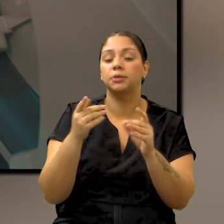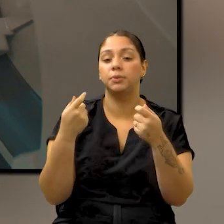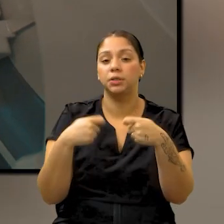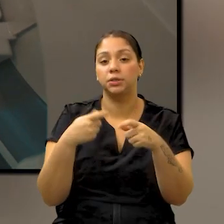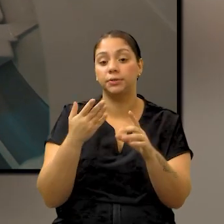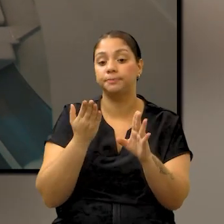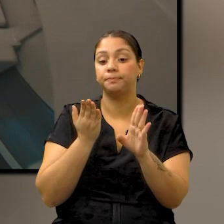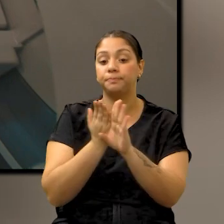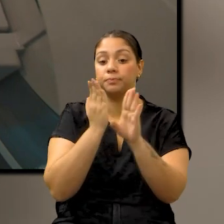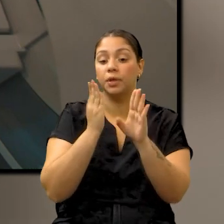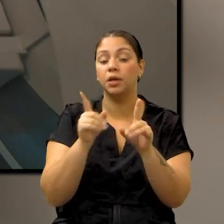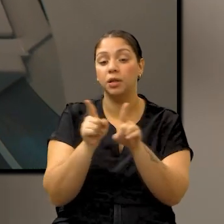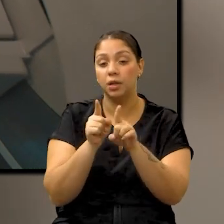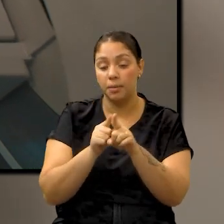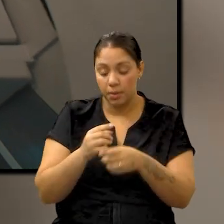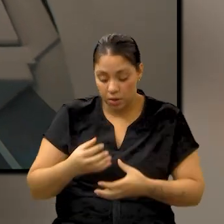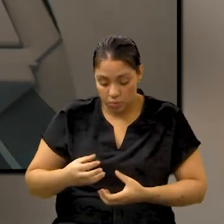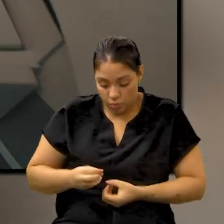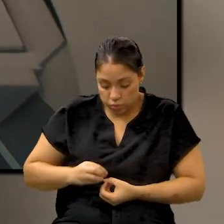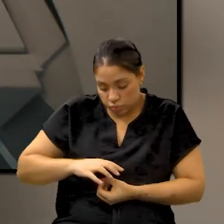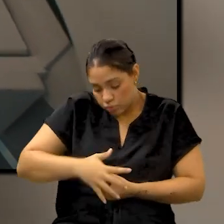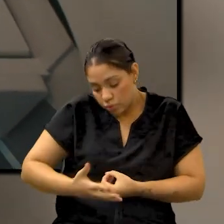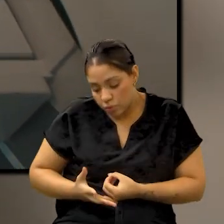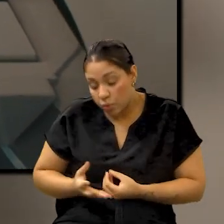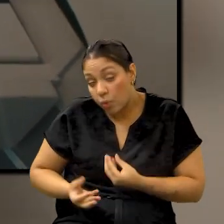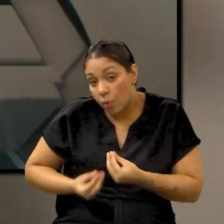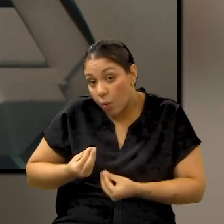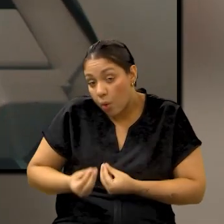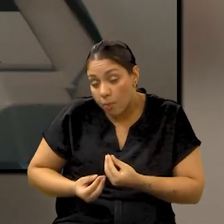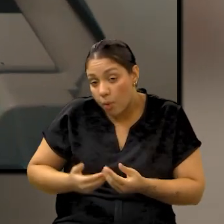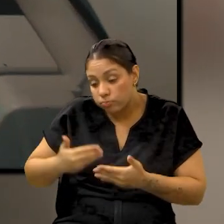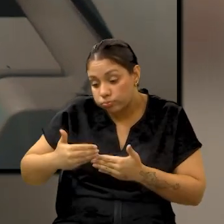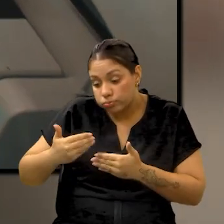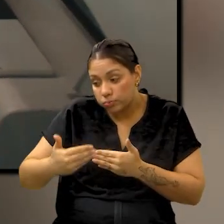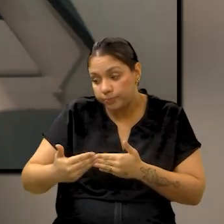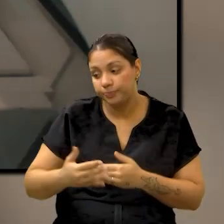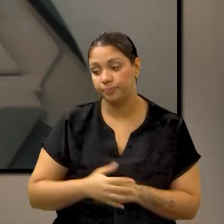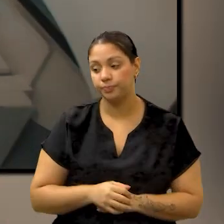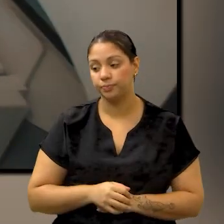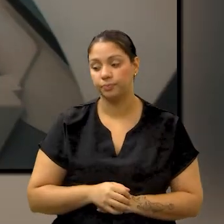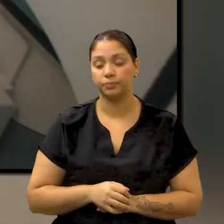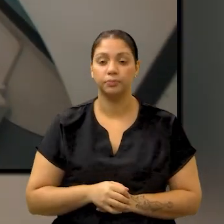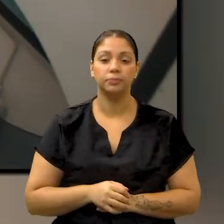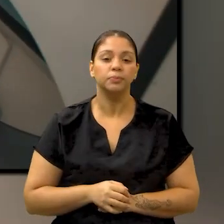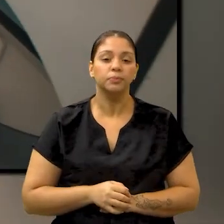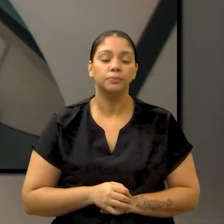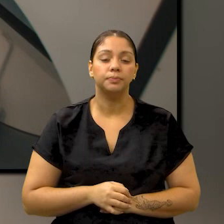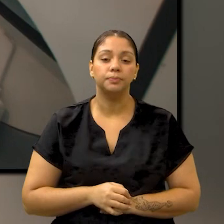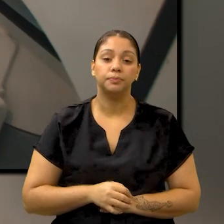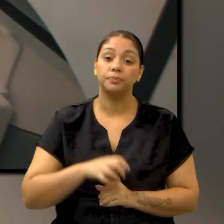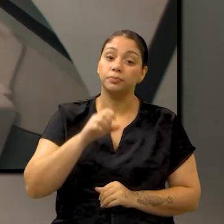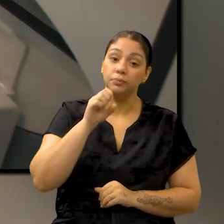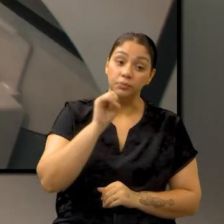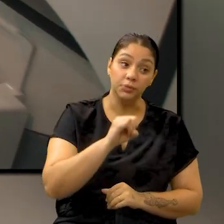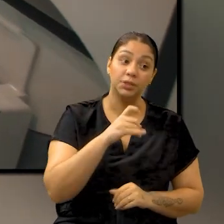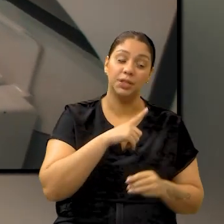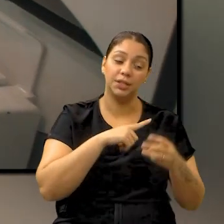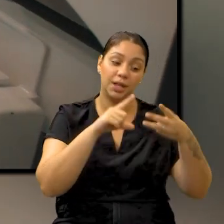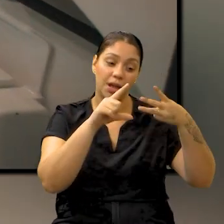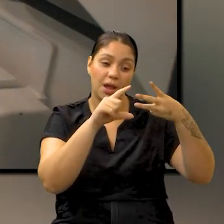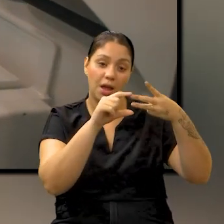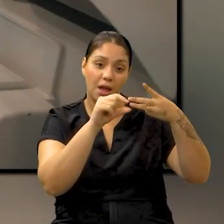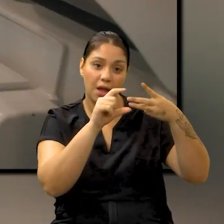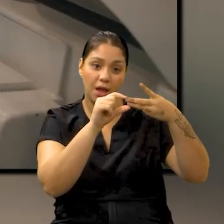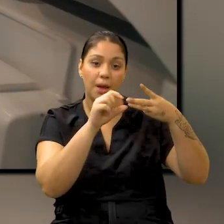o diagnóstico e de acordo com a fase que o tumor foi diagnosticado. Quando envolve a químio ou a rádio, aí